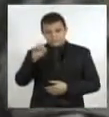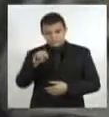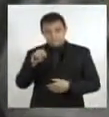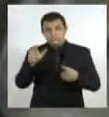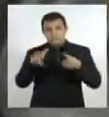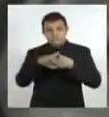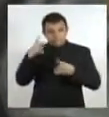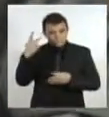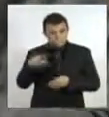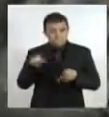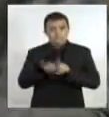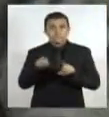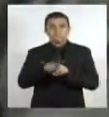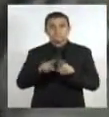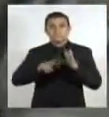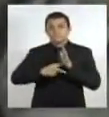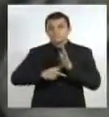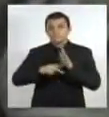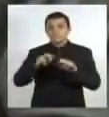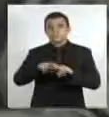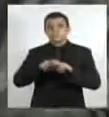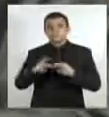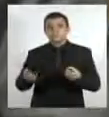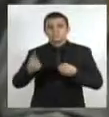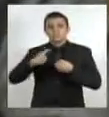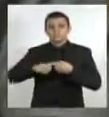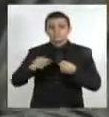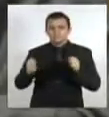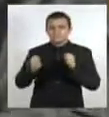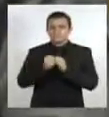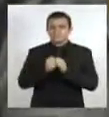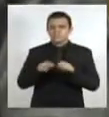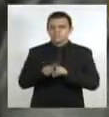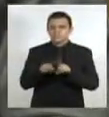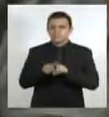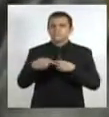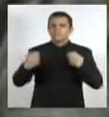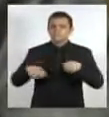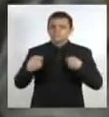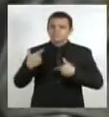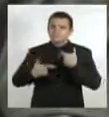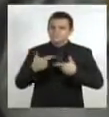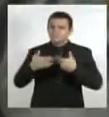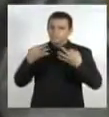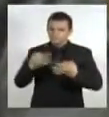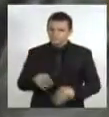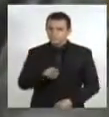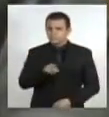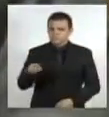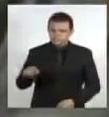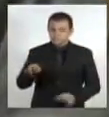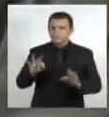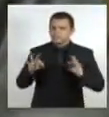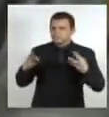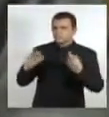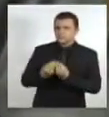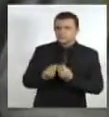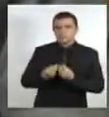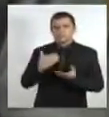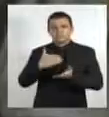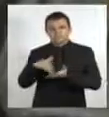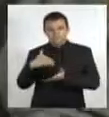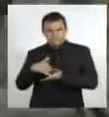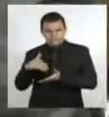como o sindicato, que como parceiro, e é dessa forma que tem que ser trabalhado em todas as